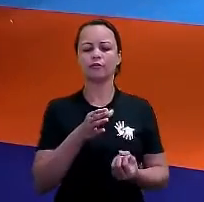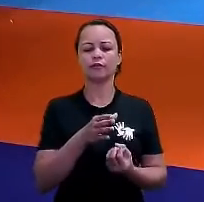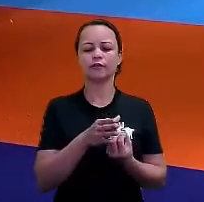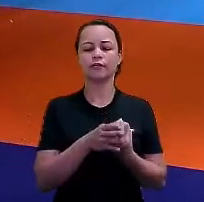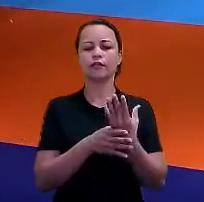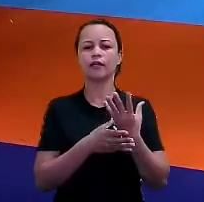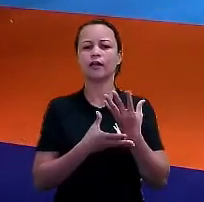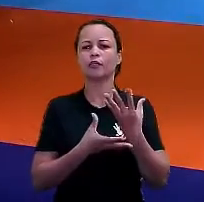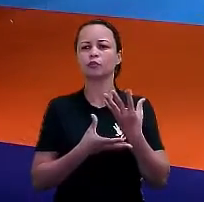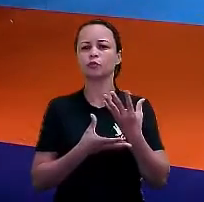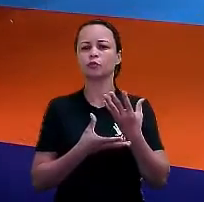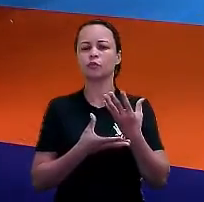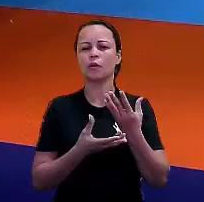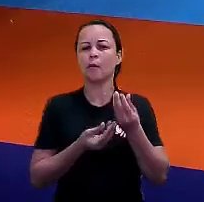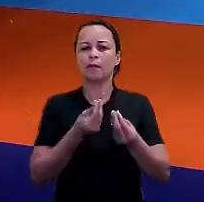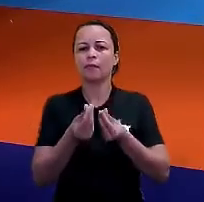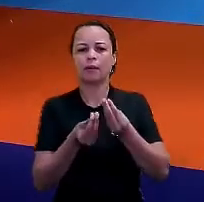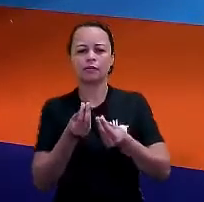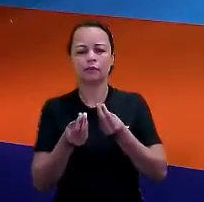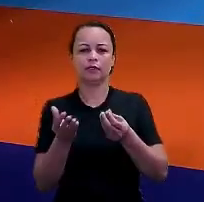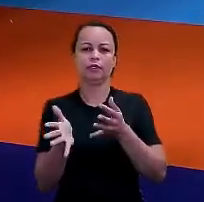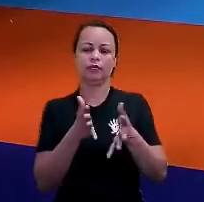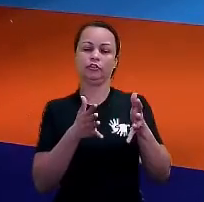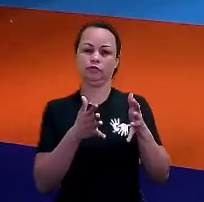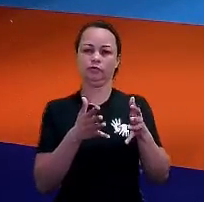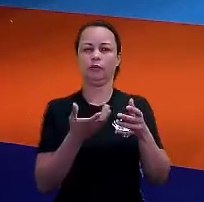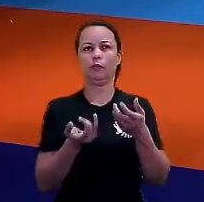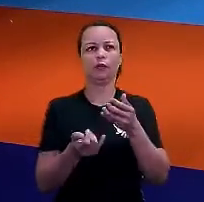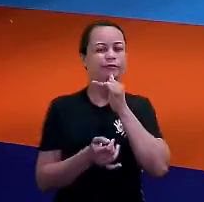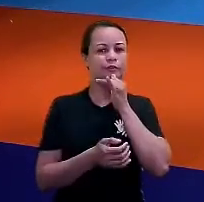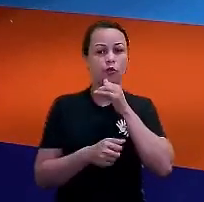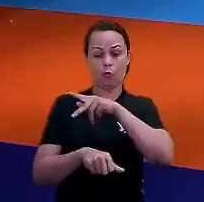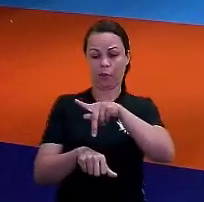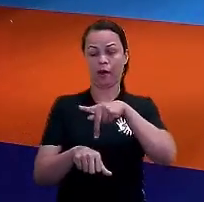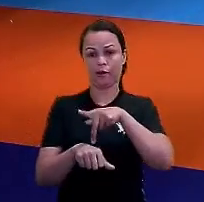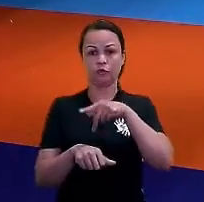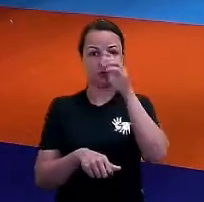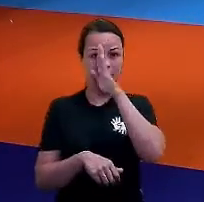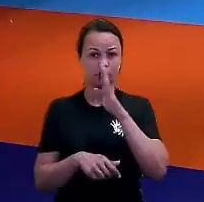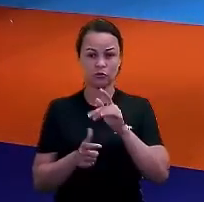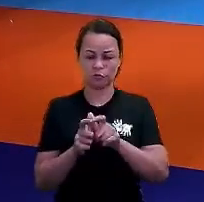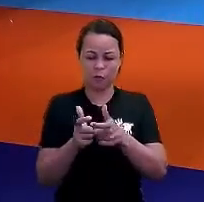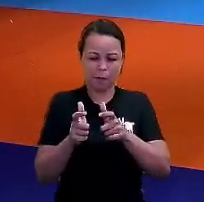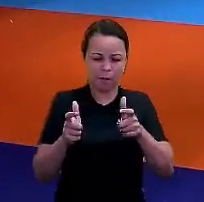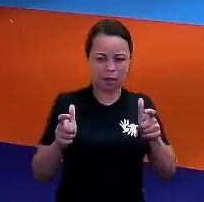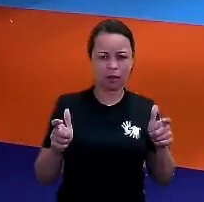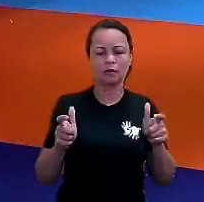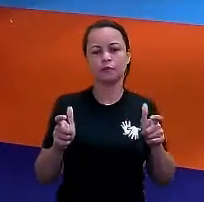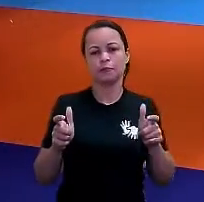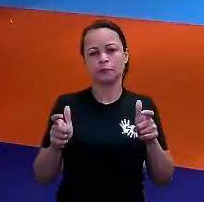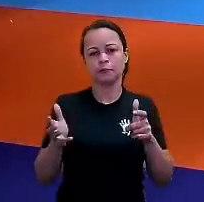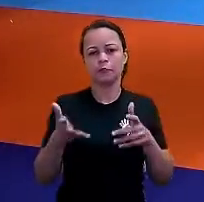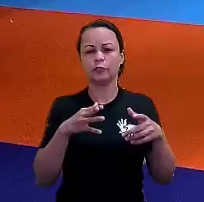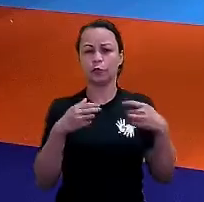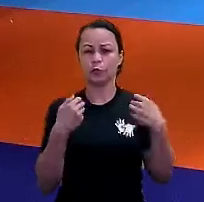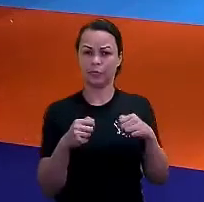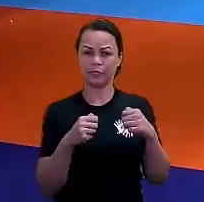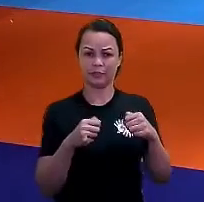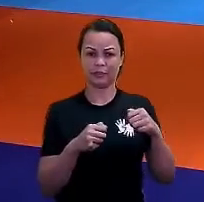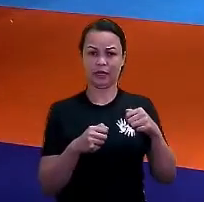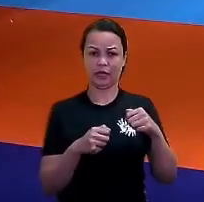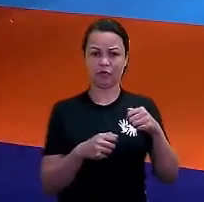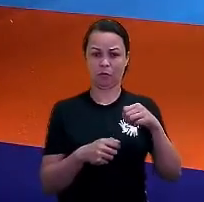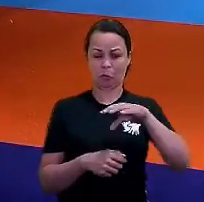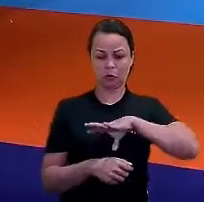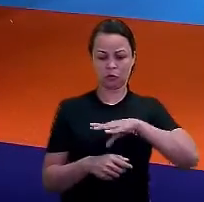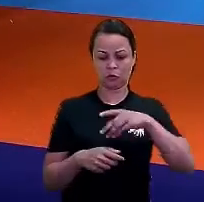criando maneiras, porque assim, o nosso país ele é imenso e eles precisavam de formas de